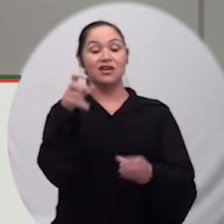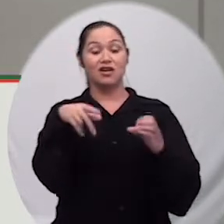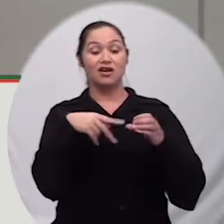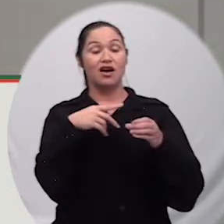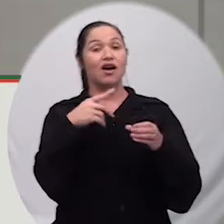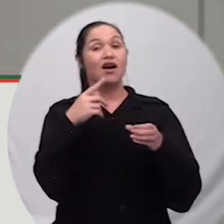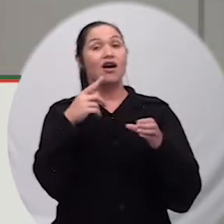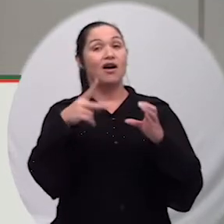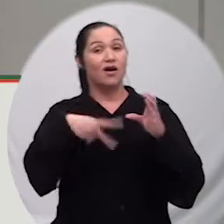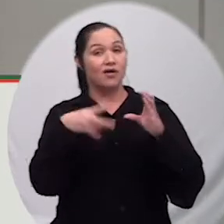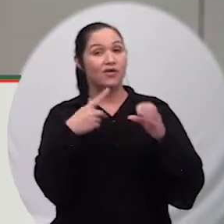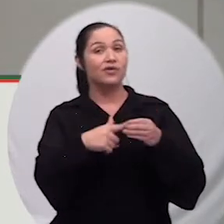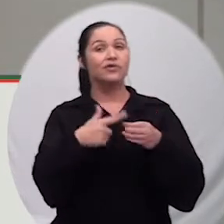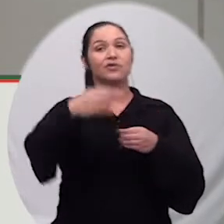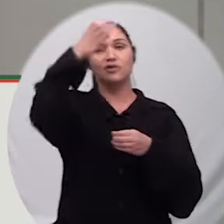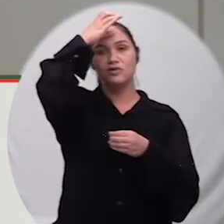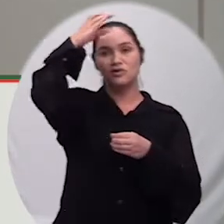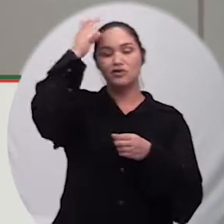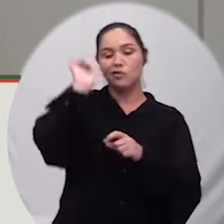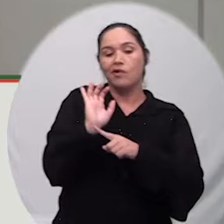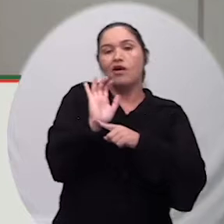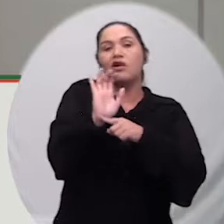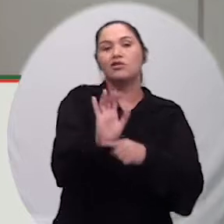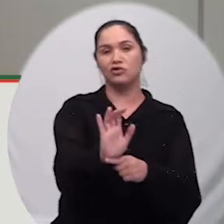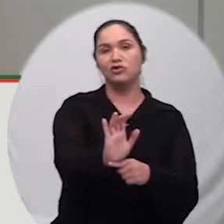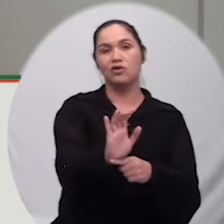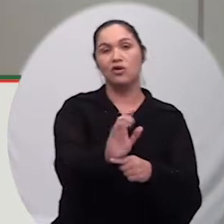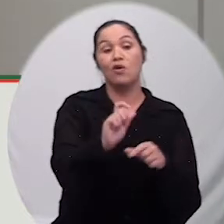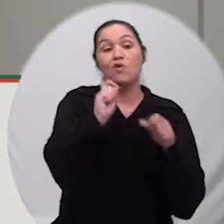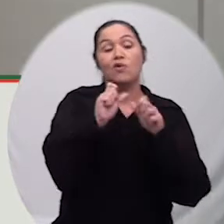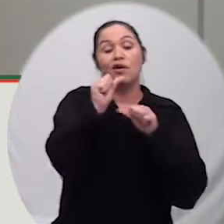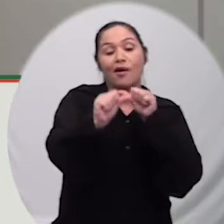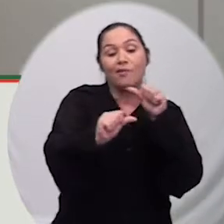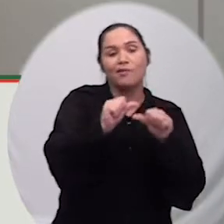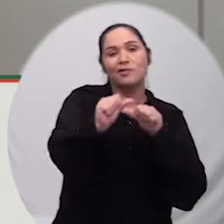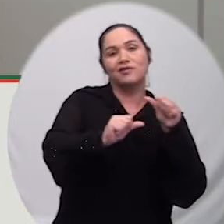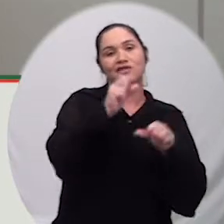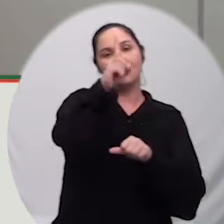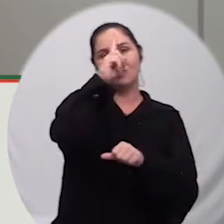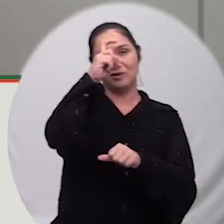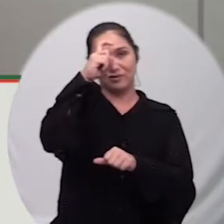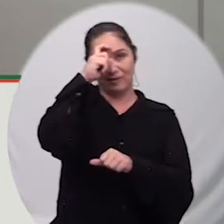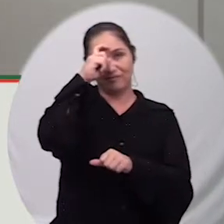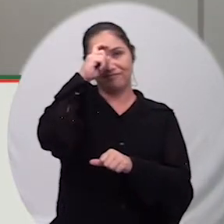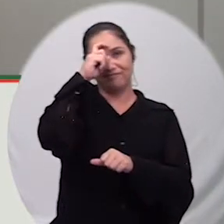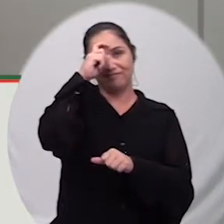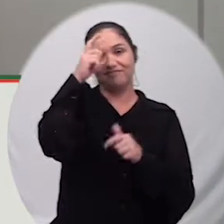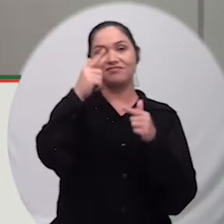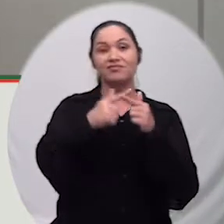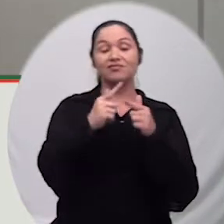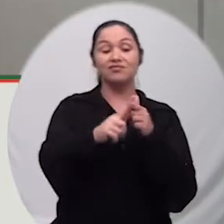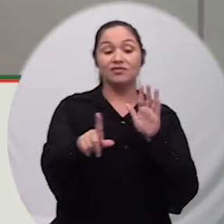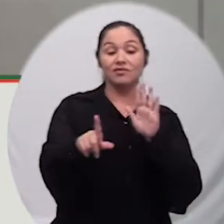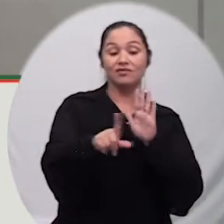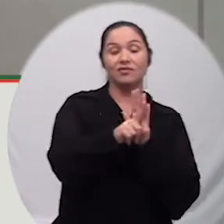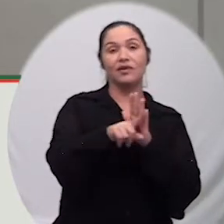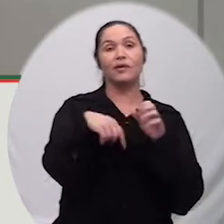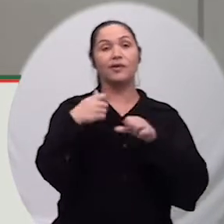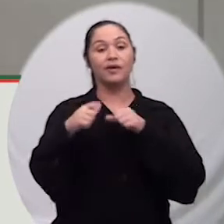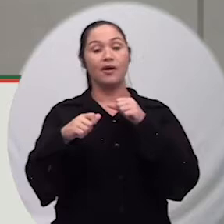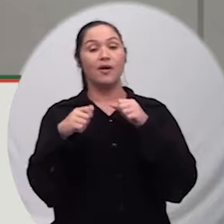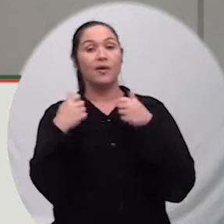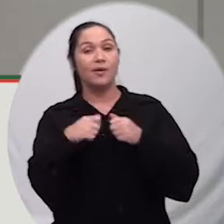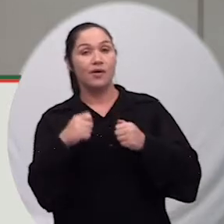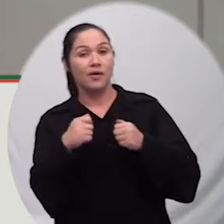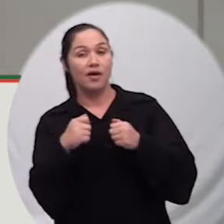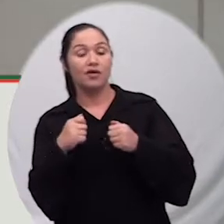teve nesse processo, com a mudança e as alterações necessárias na lei para que isso